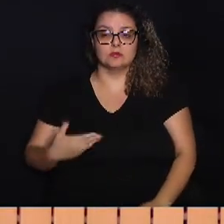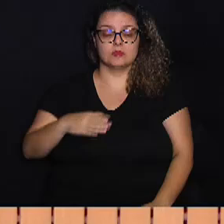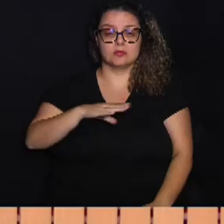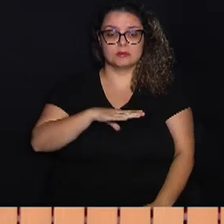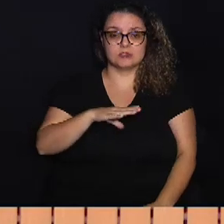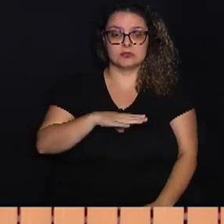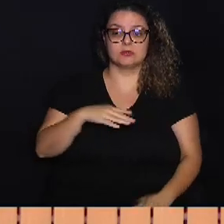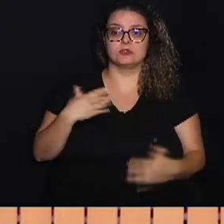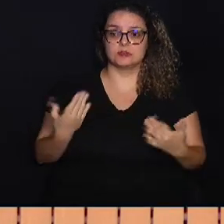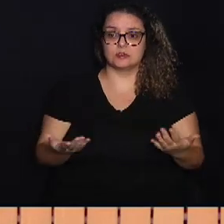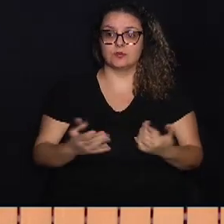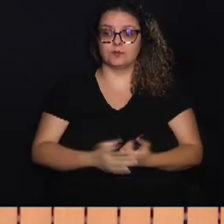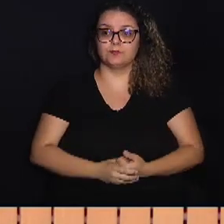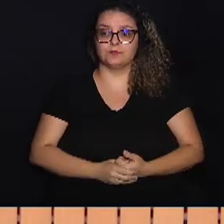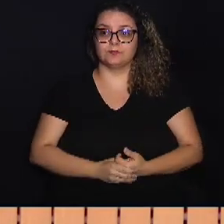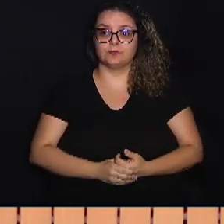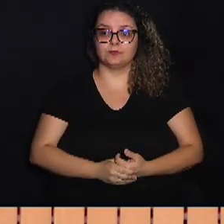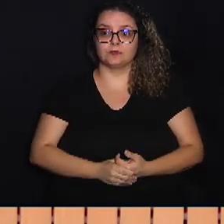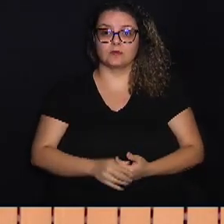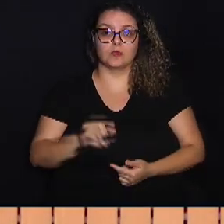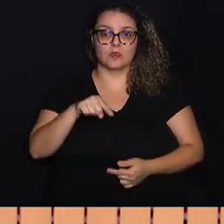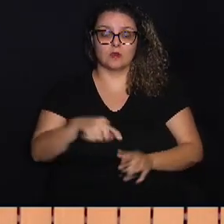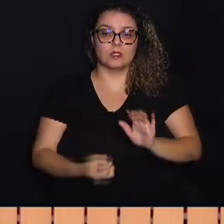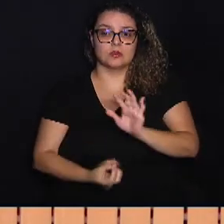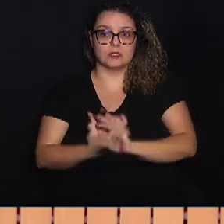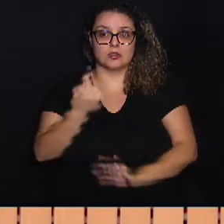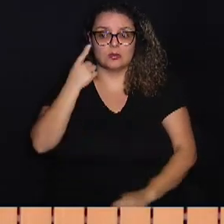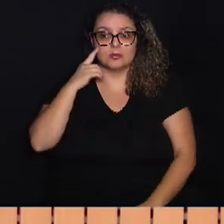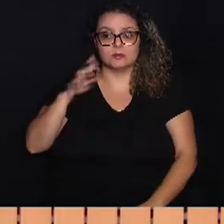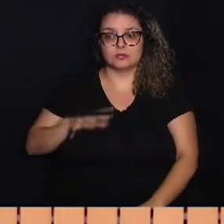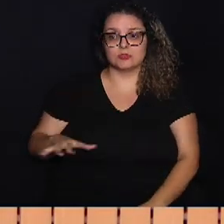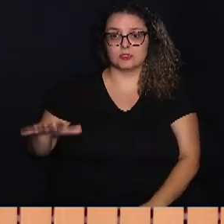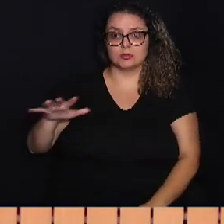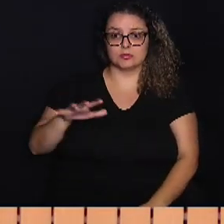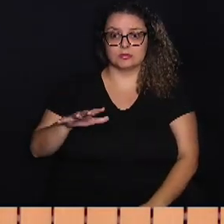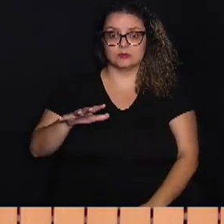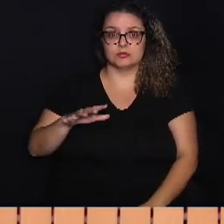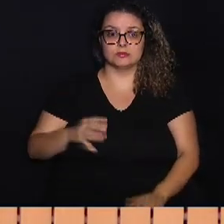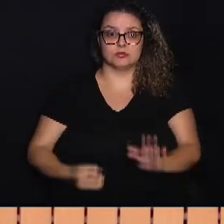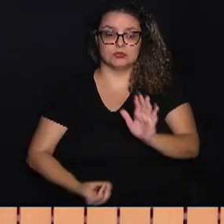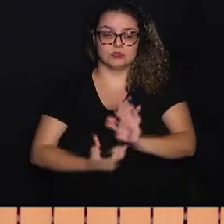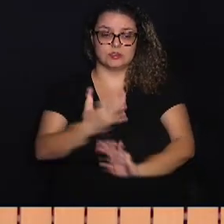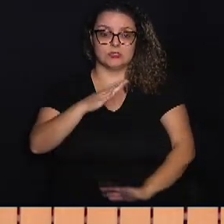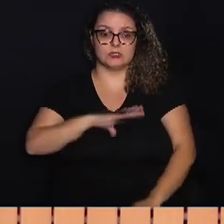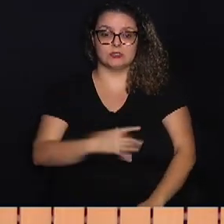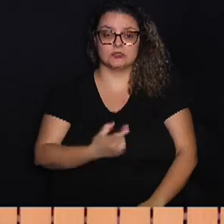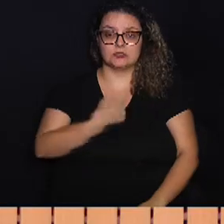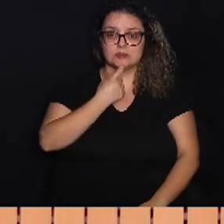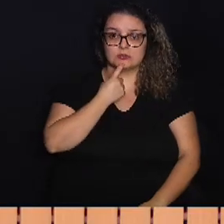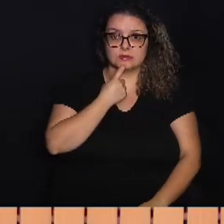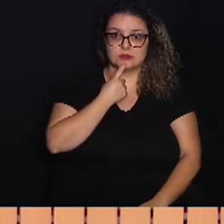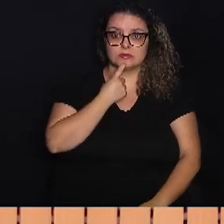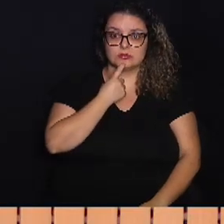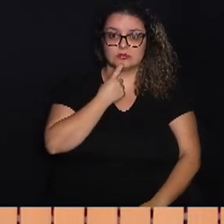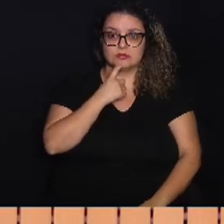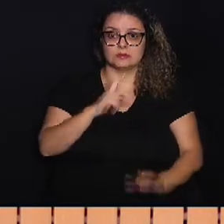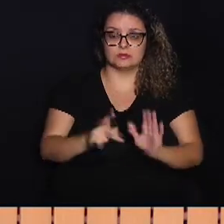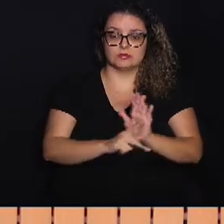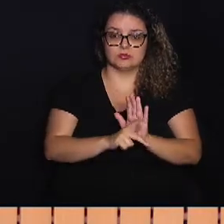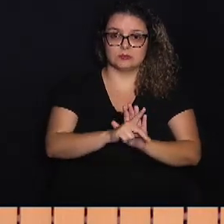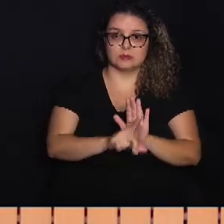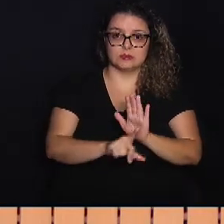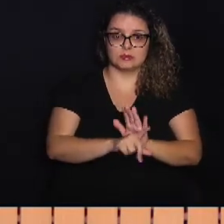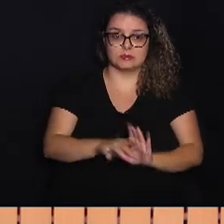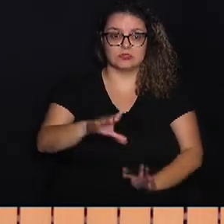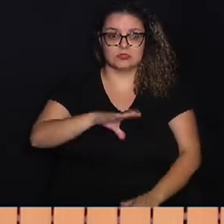Eh foi foi daí que surgiu a ideia de instituir na cidade de Campinas né o do projeto de lei que institui na